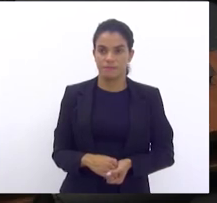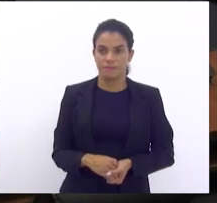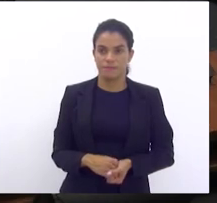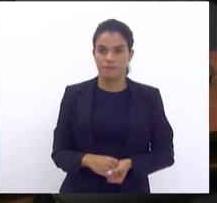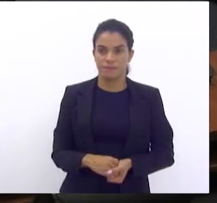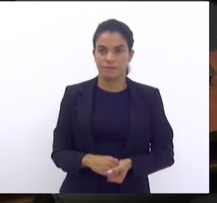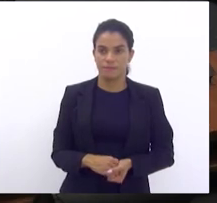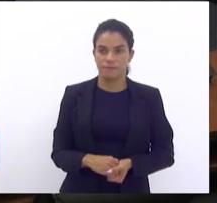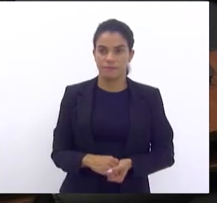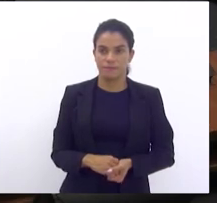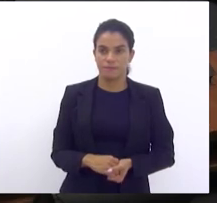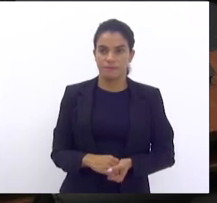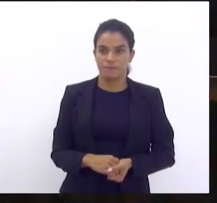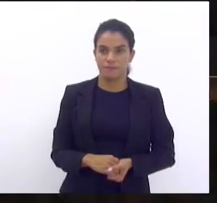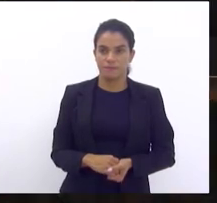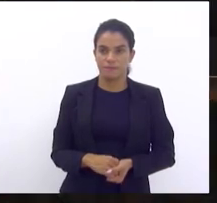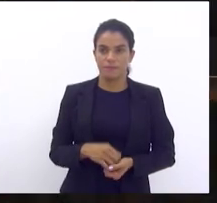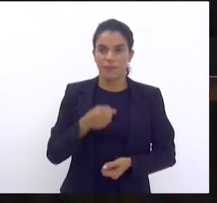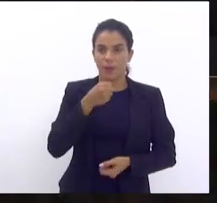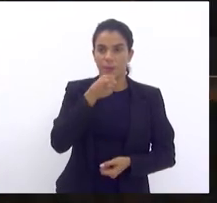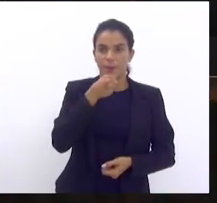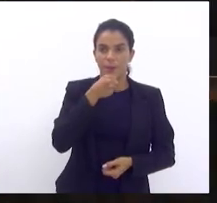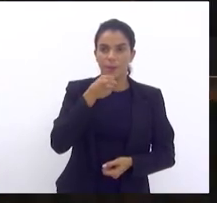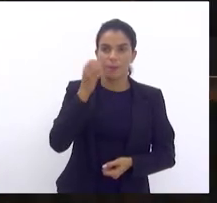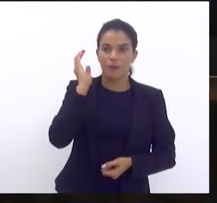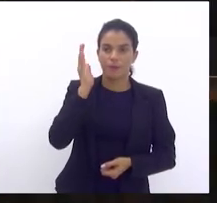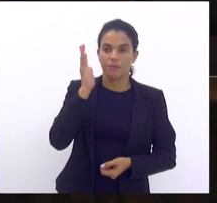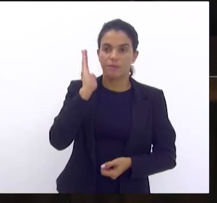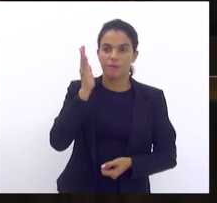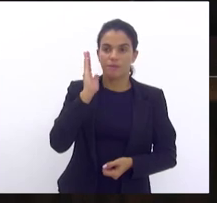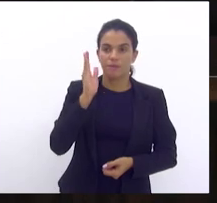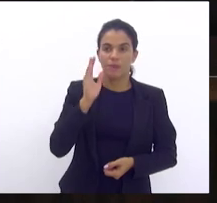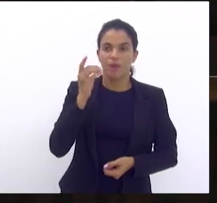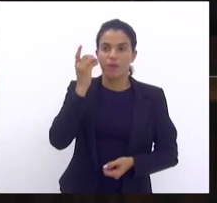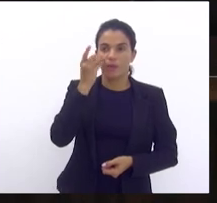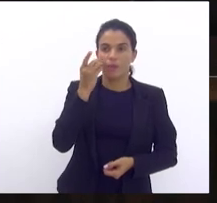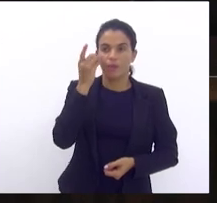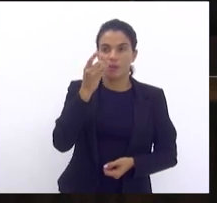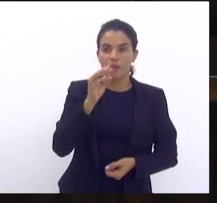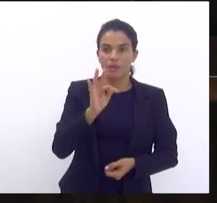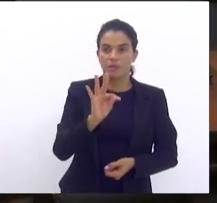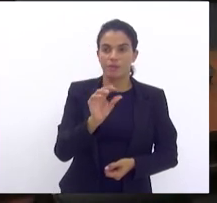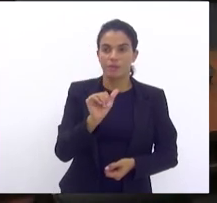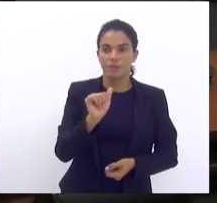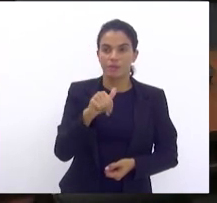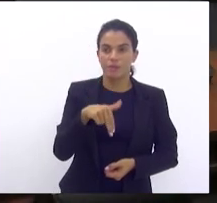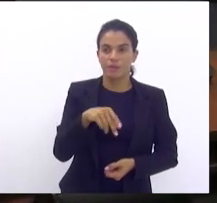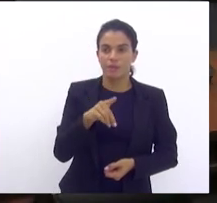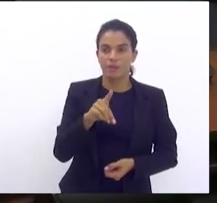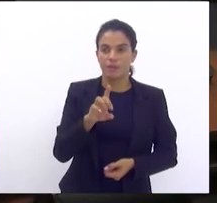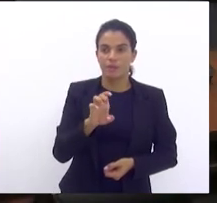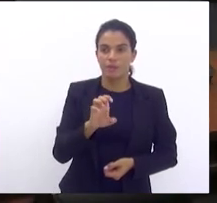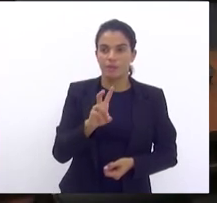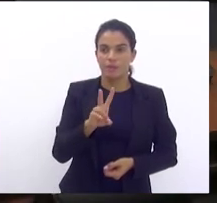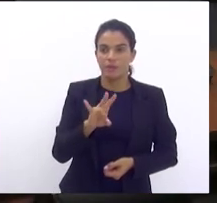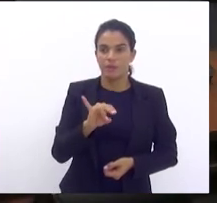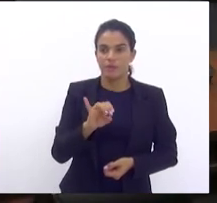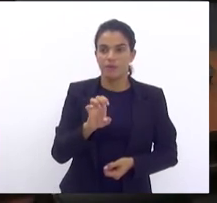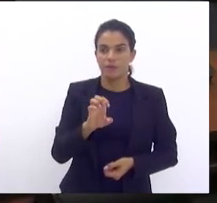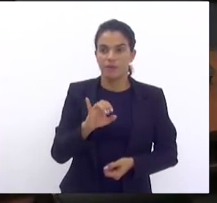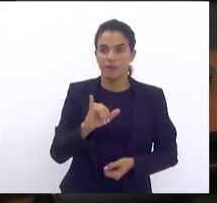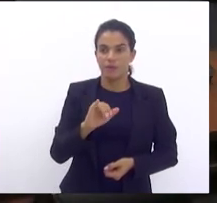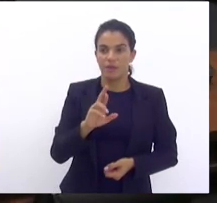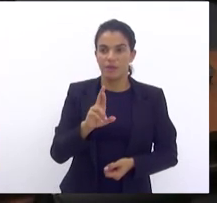adoti próximo orador escrito é o Nobre Deputado tand viira vossa excelência dispõe de